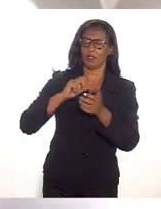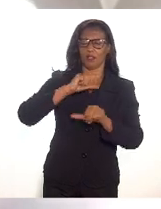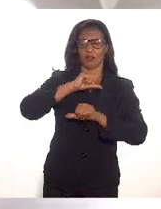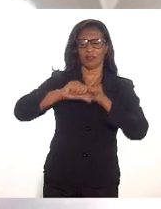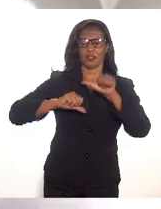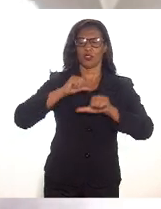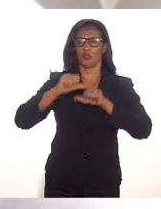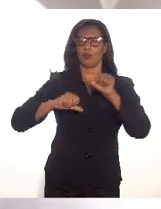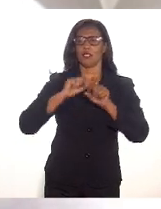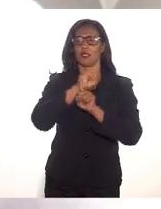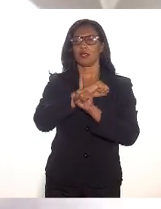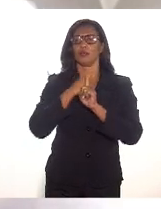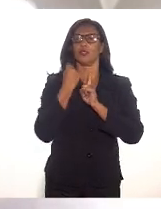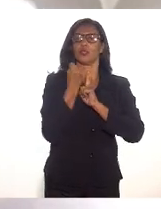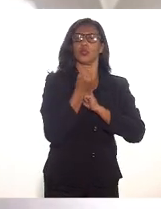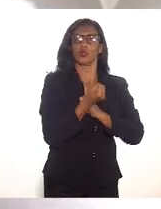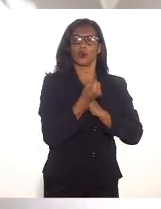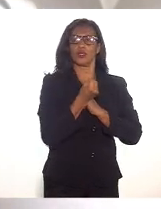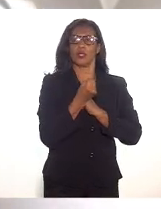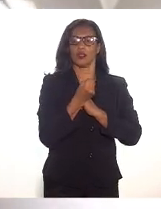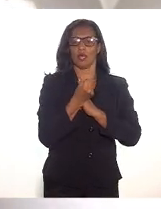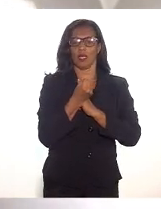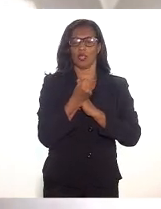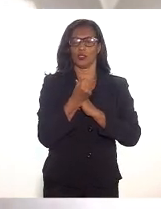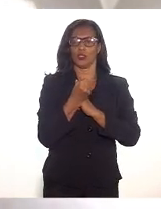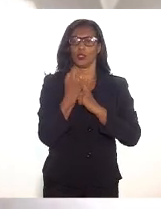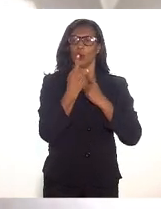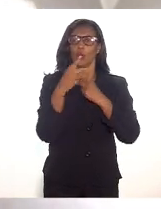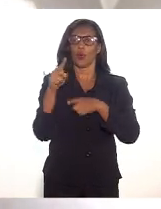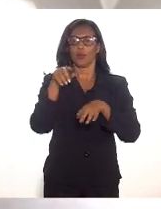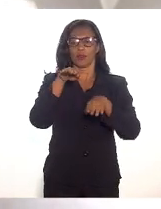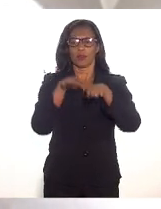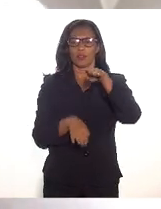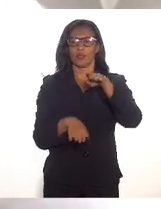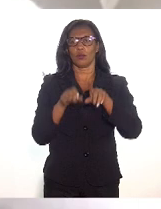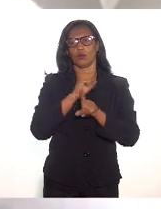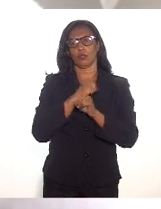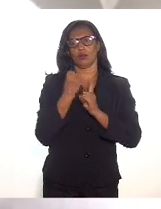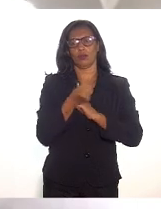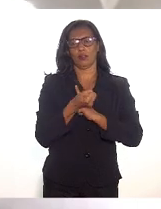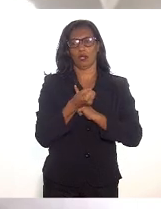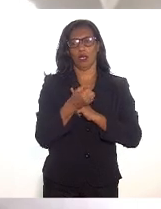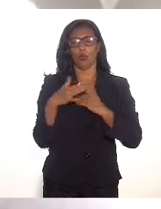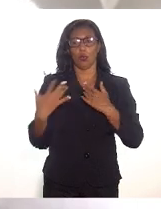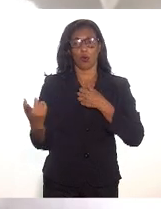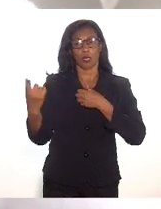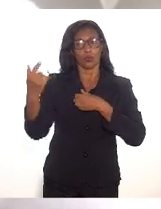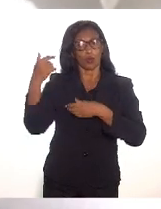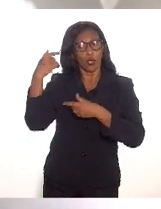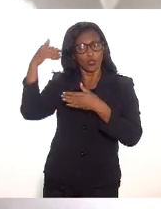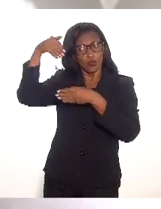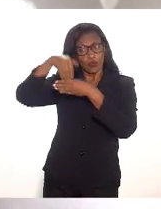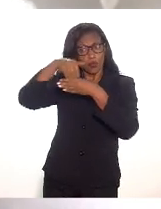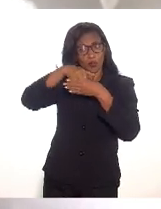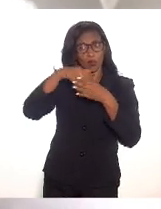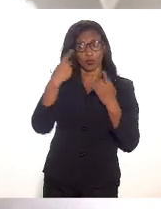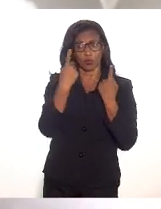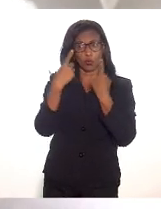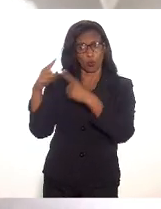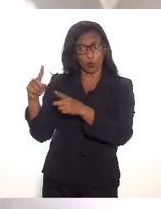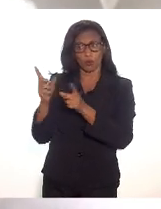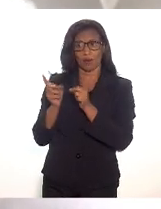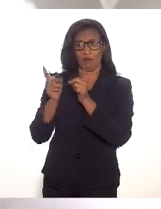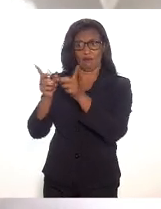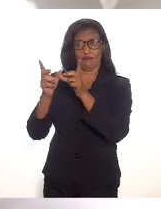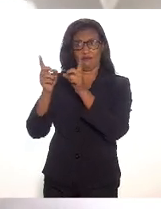da sociedade no enfrentamento das desigualdades sociais. Então, quando votamos contra a privatização da